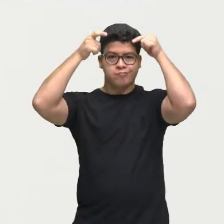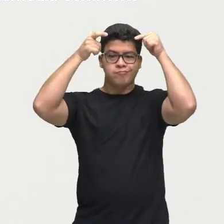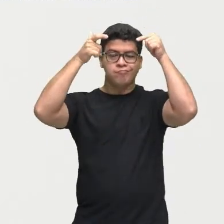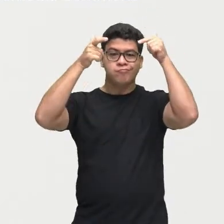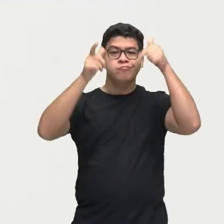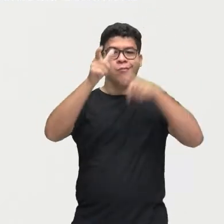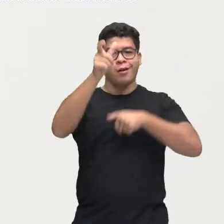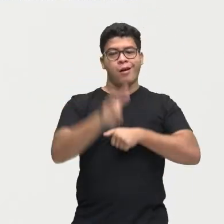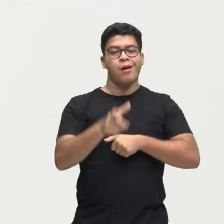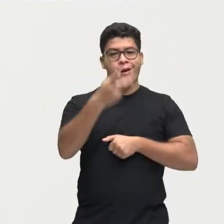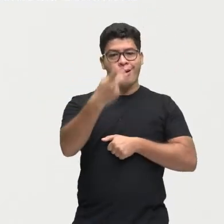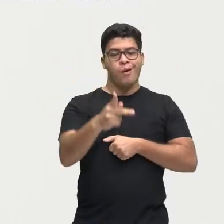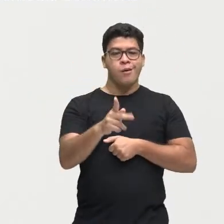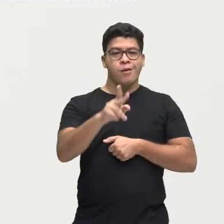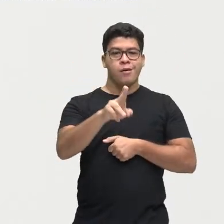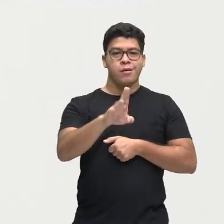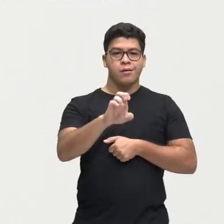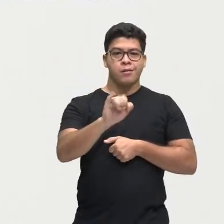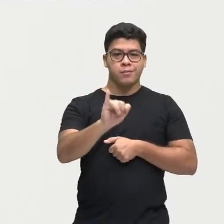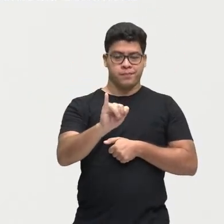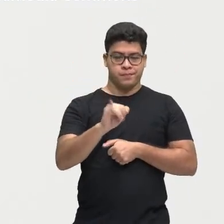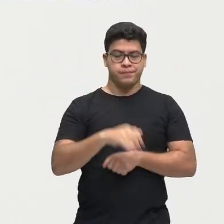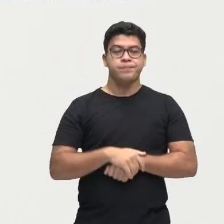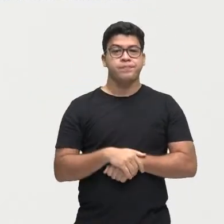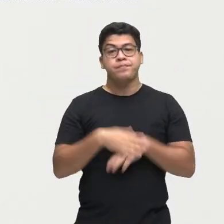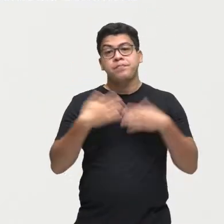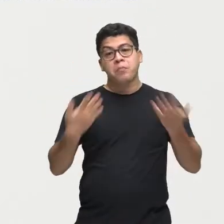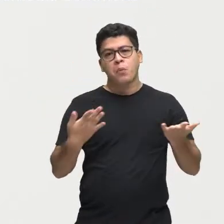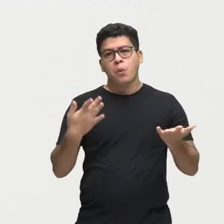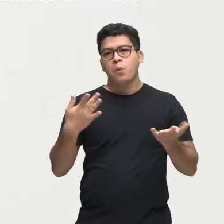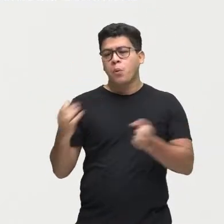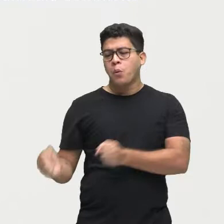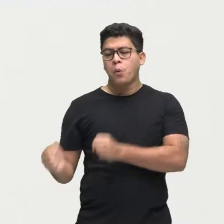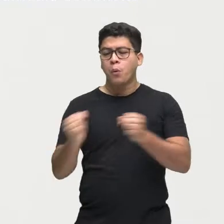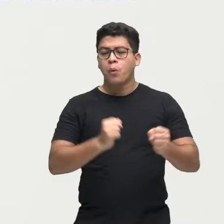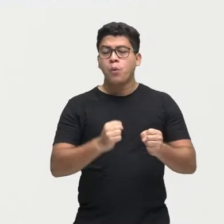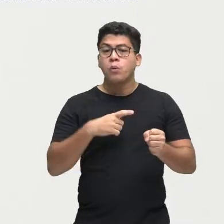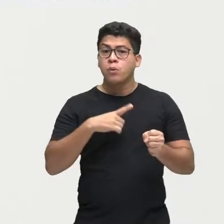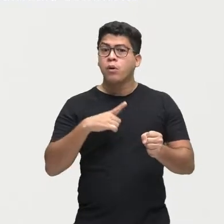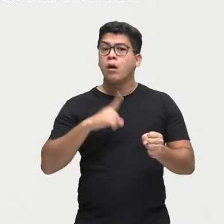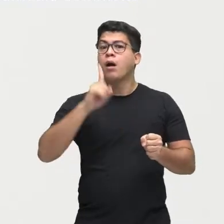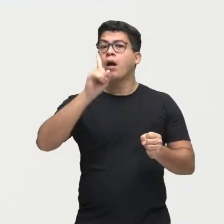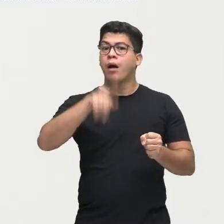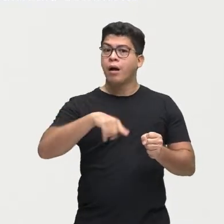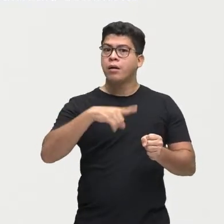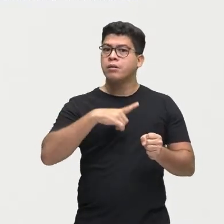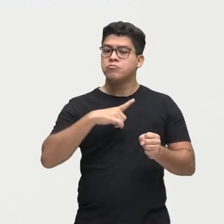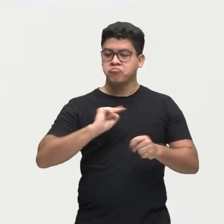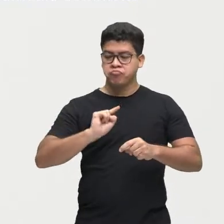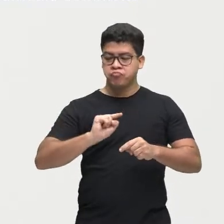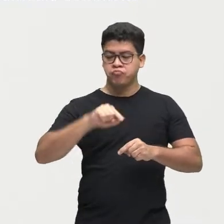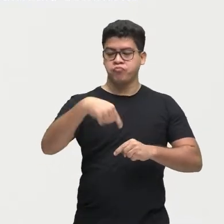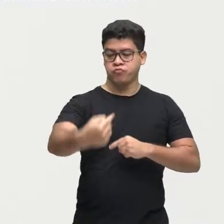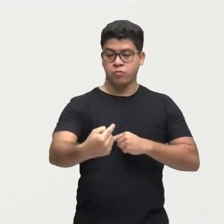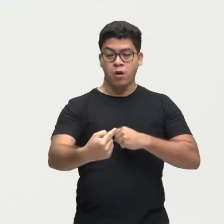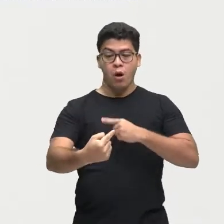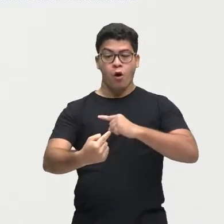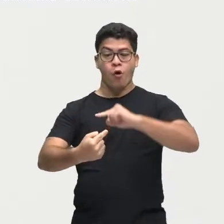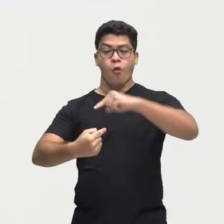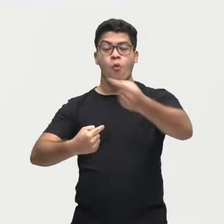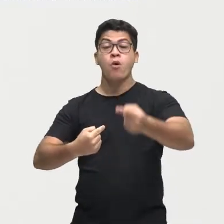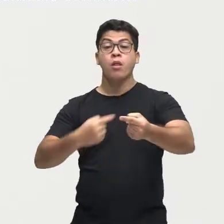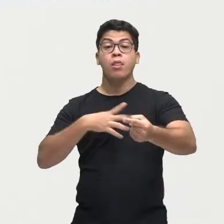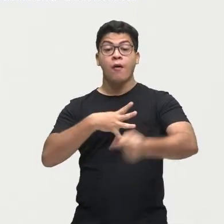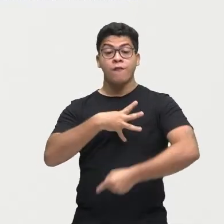caso, aí temos o rei. E este poder era transmitido de forma hereditária, ou seja,